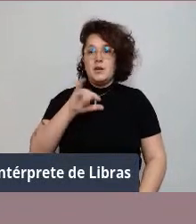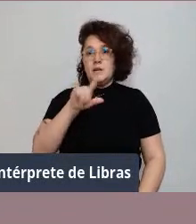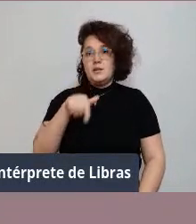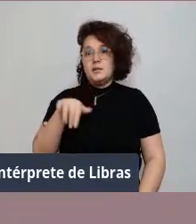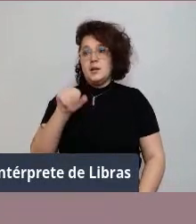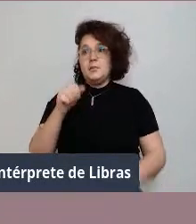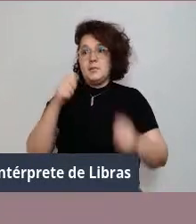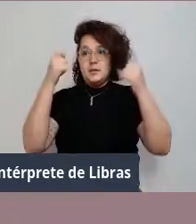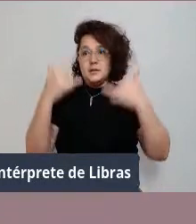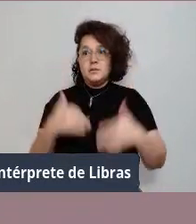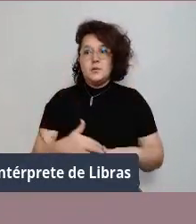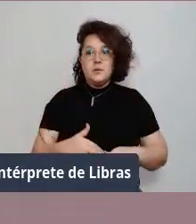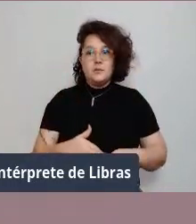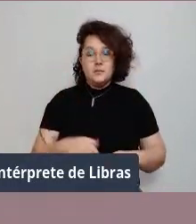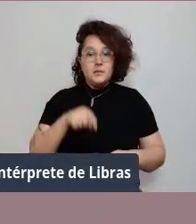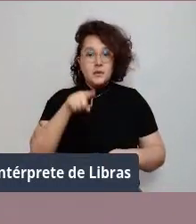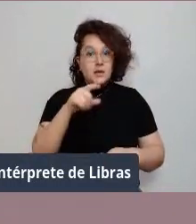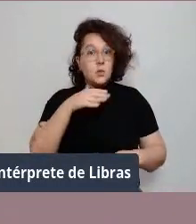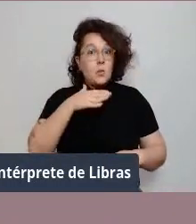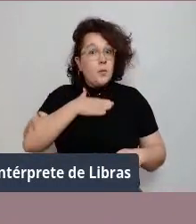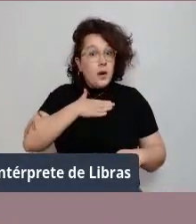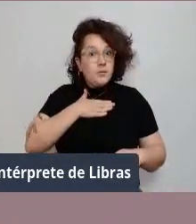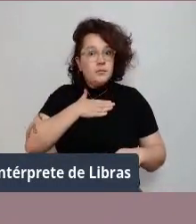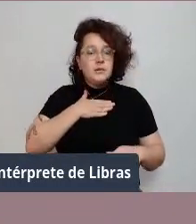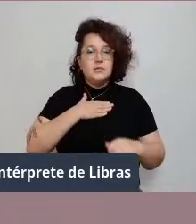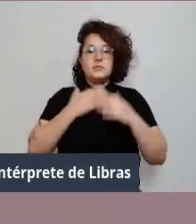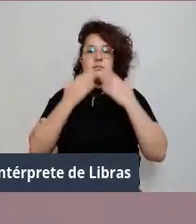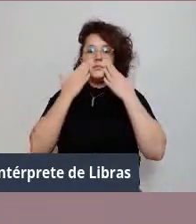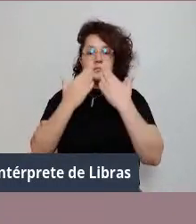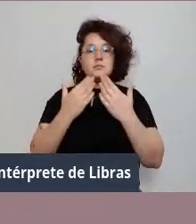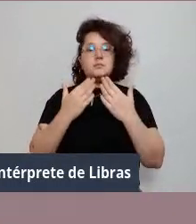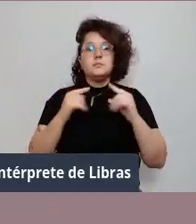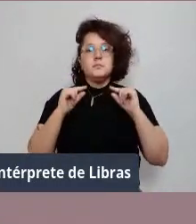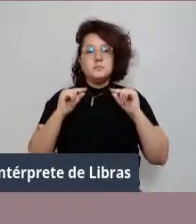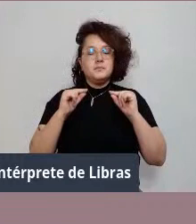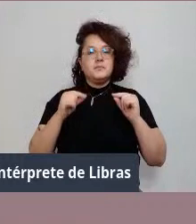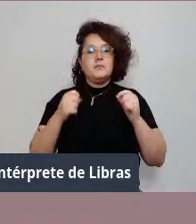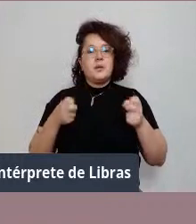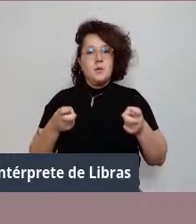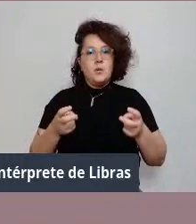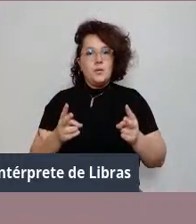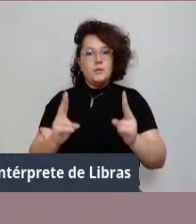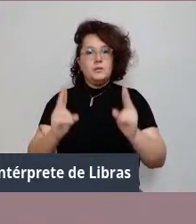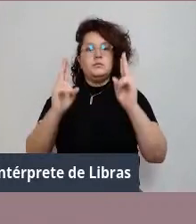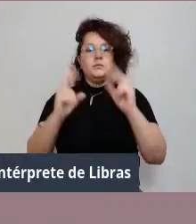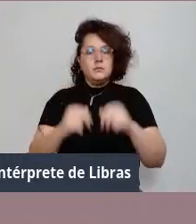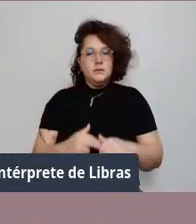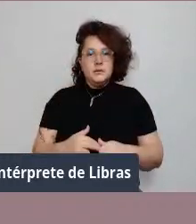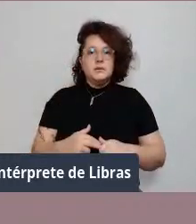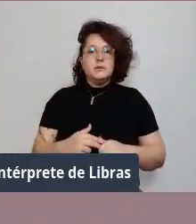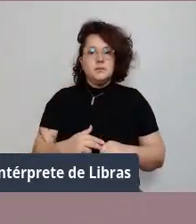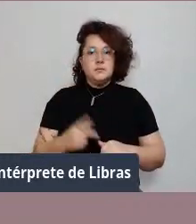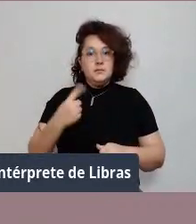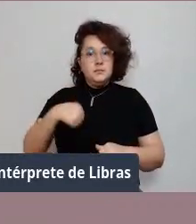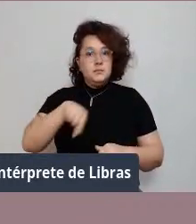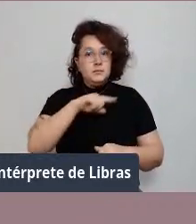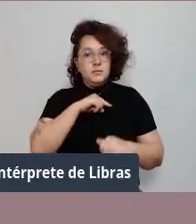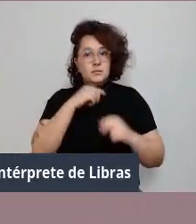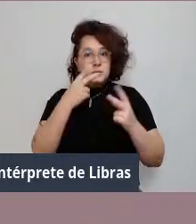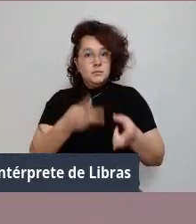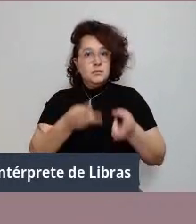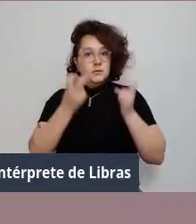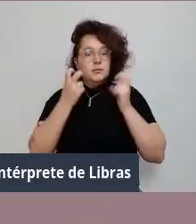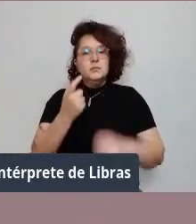Então, isso para mim ressaltou, né, essa continuidade que a gente vê nos